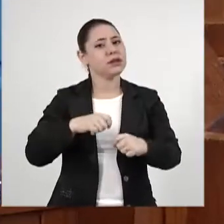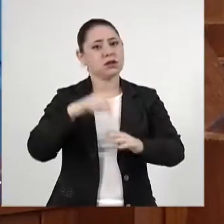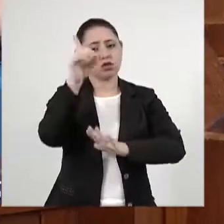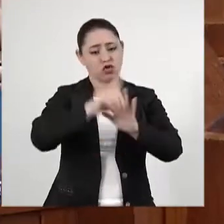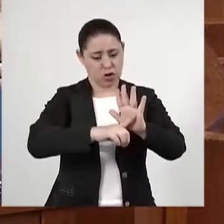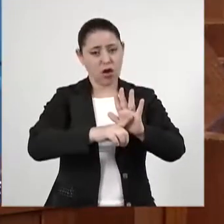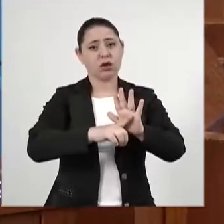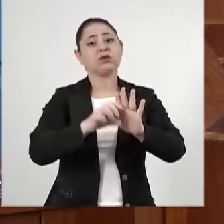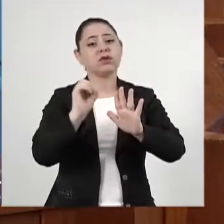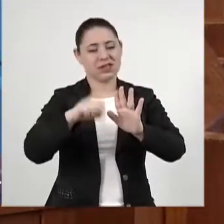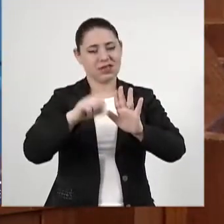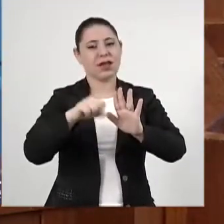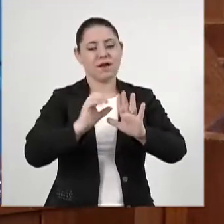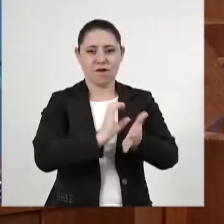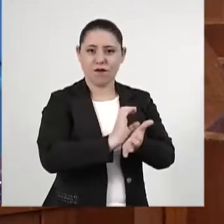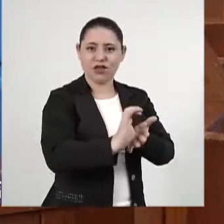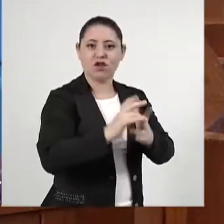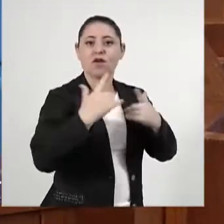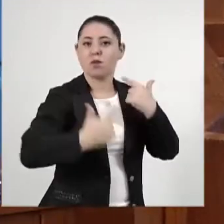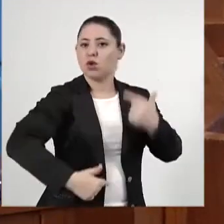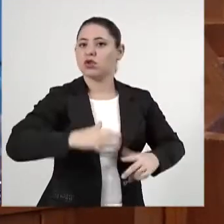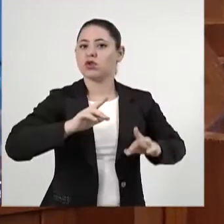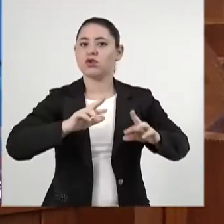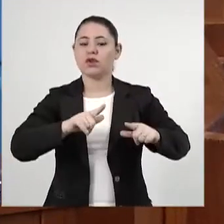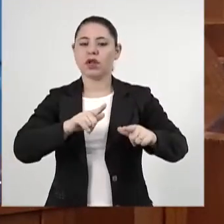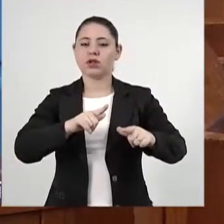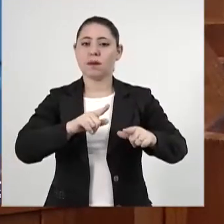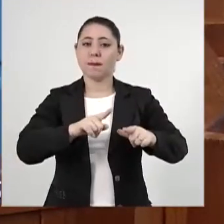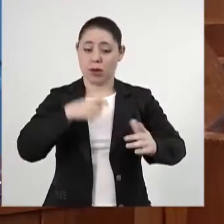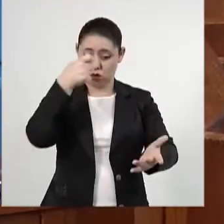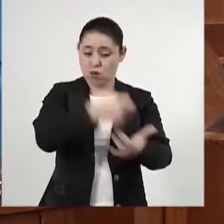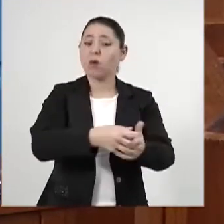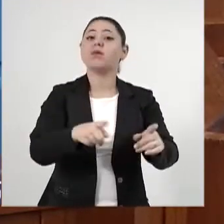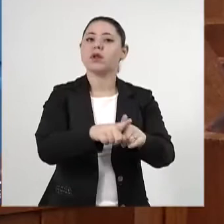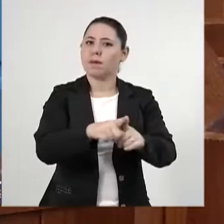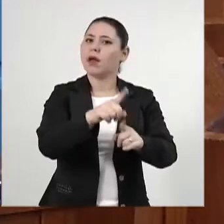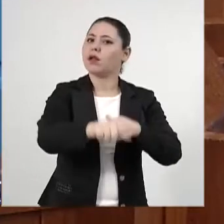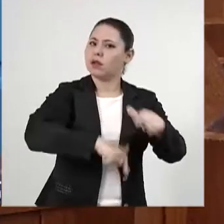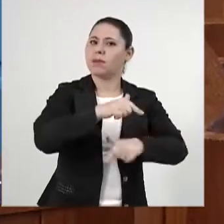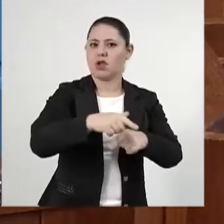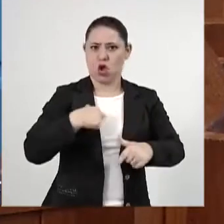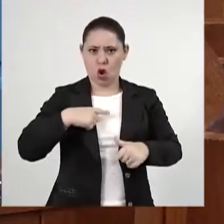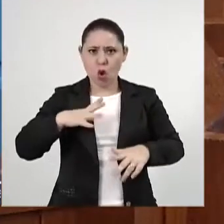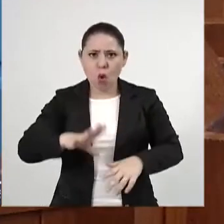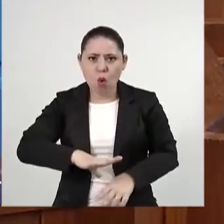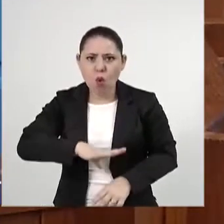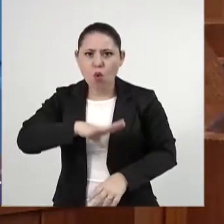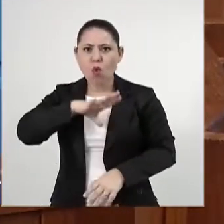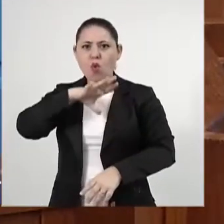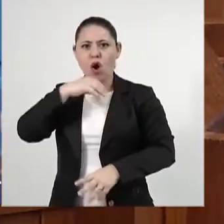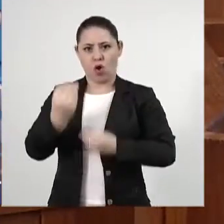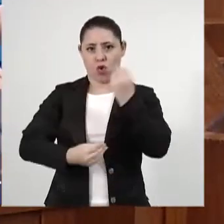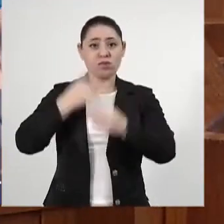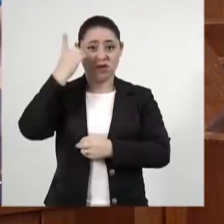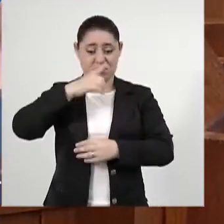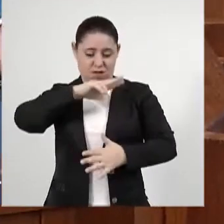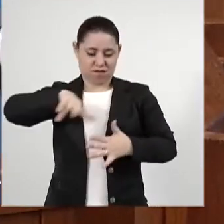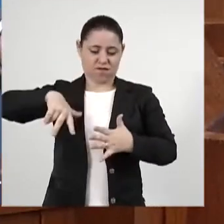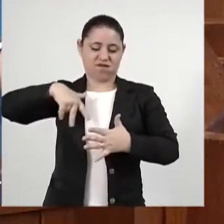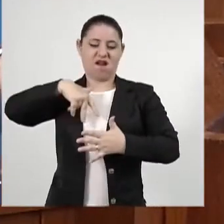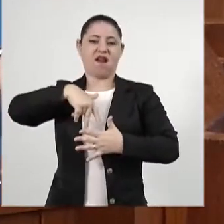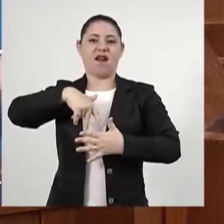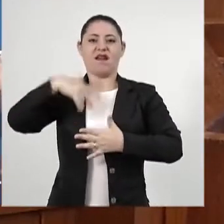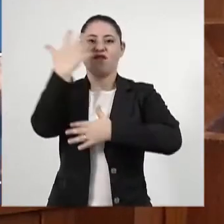responsabilidade e investimento, uma política diferenciada do que aí está. Agora, eu não tenho coragem, como parlamentar, vir na tribuna